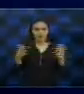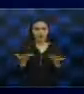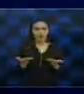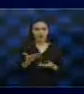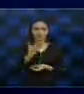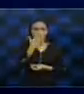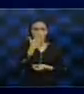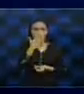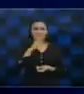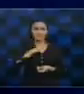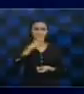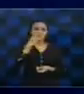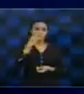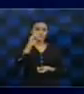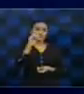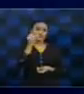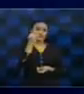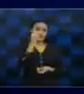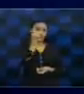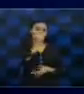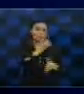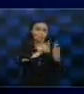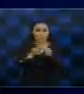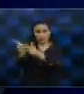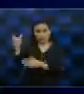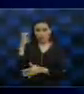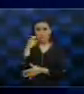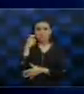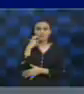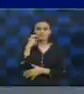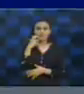30 segundos para perguntar ao candidato Marcelo.